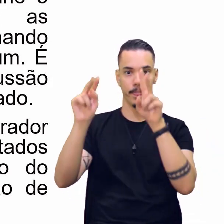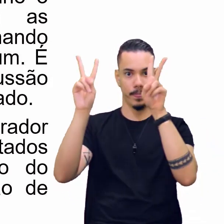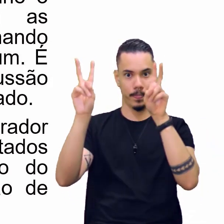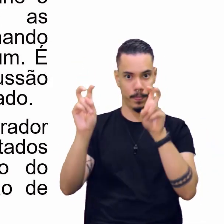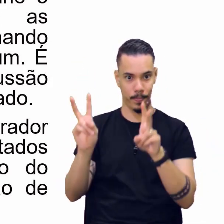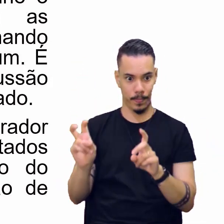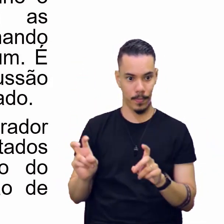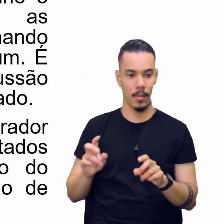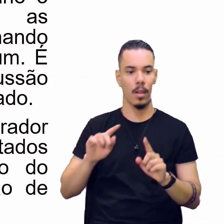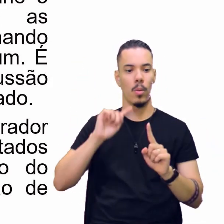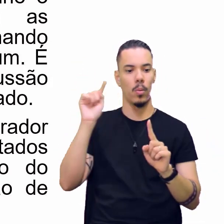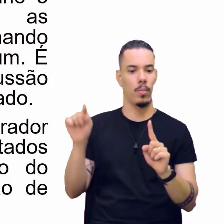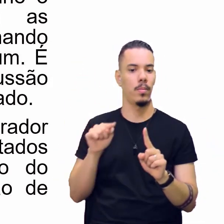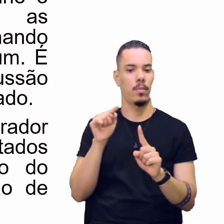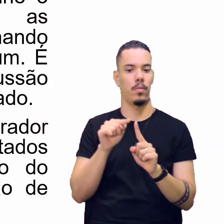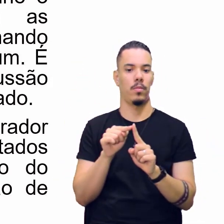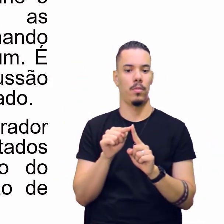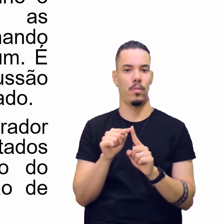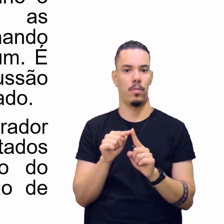objetivos predeterminados.